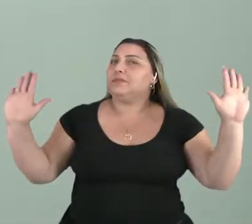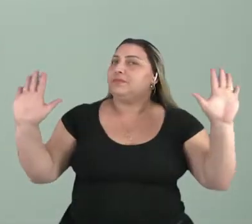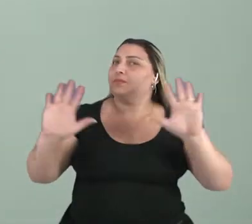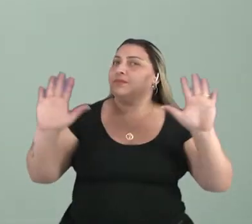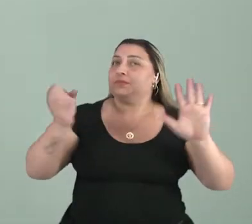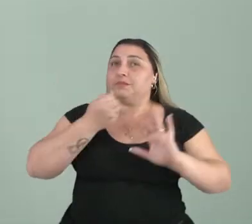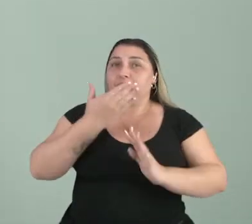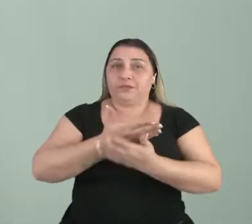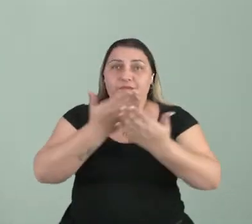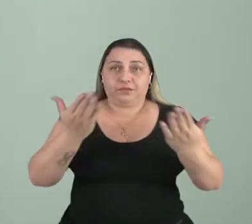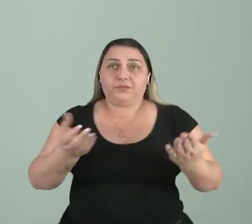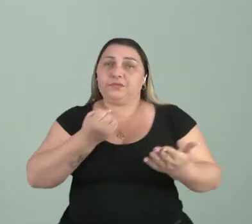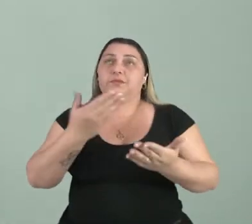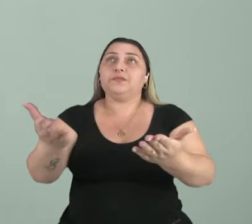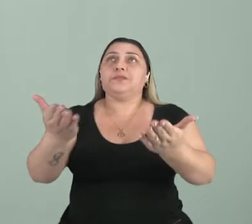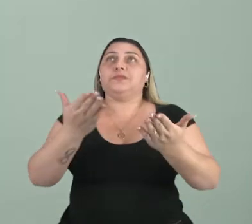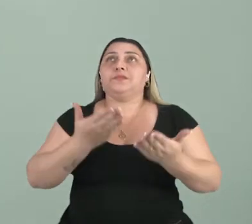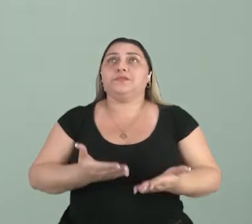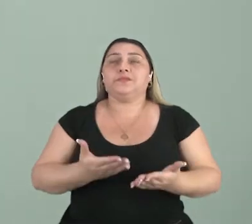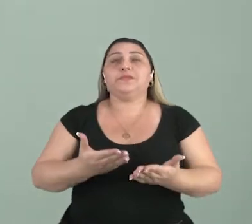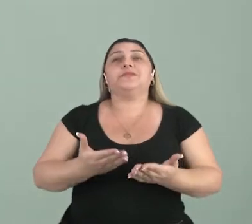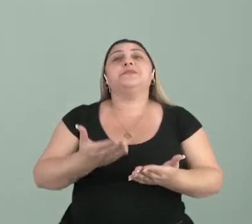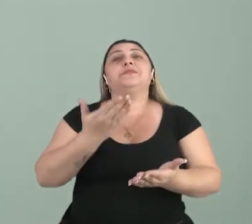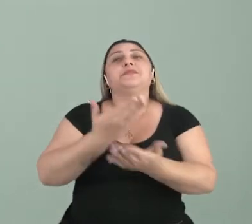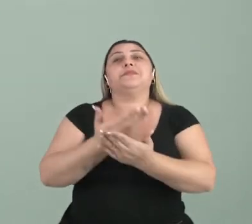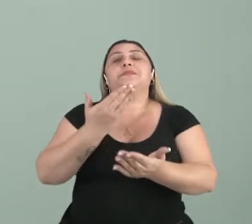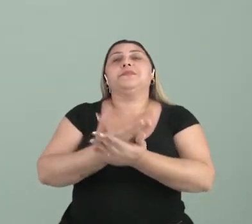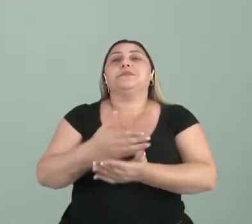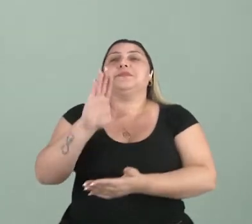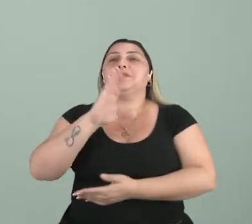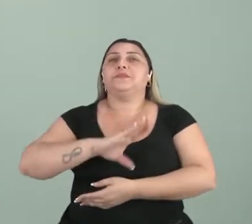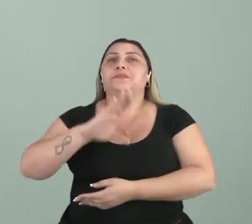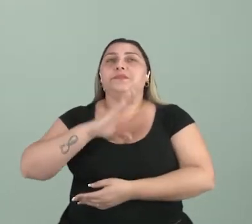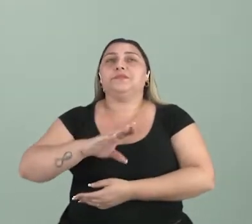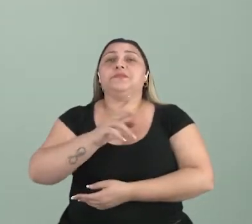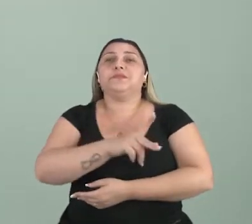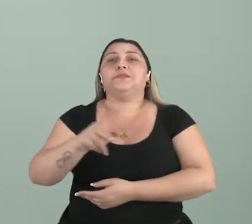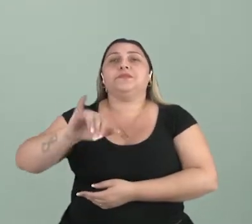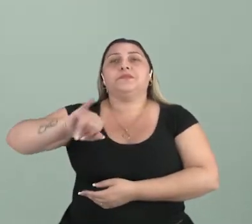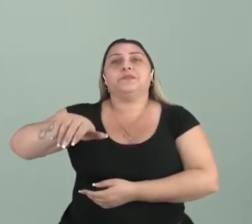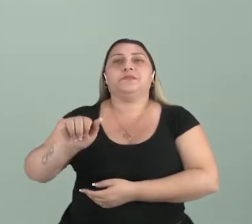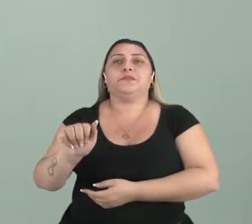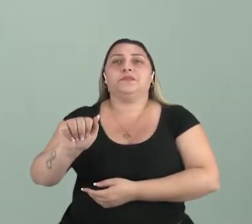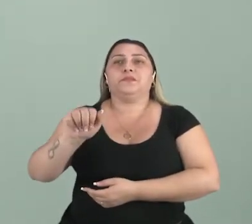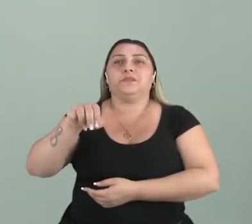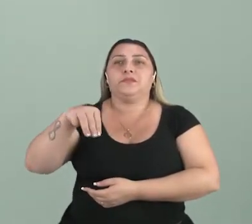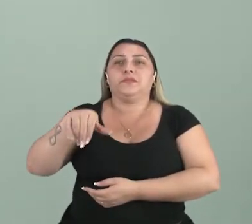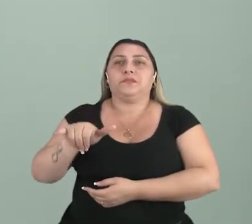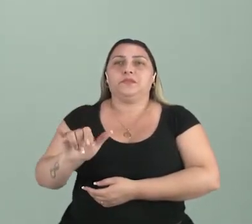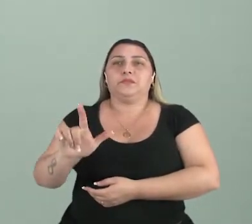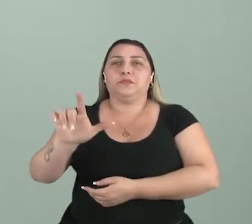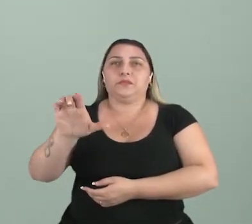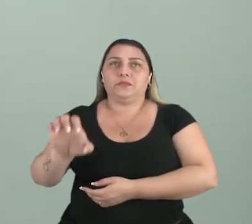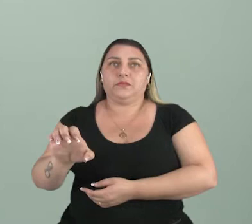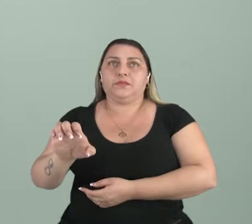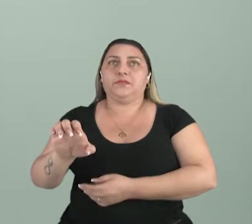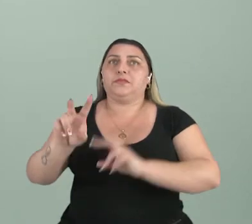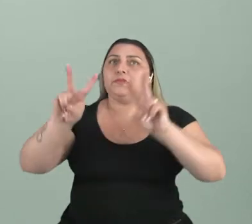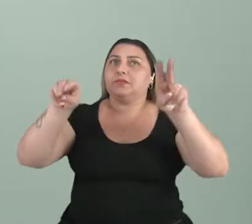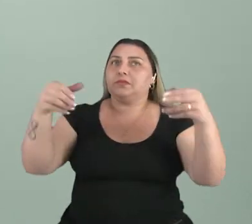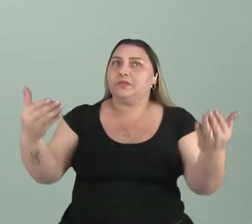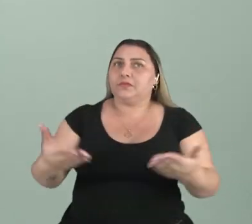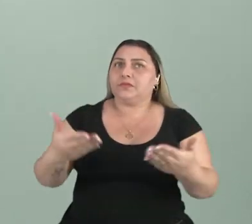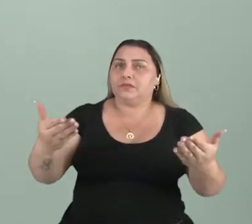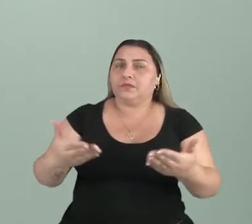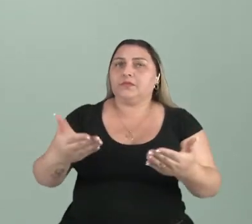Olá, galerinha, tudo bem? Sejam todos bem-vindos a mais uma aula de língua portuguesa. Eu sou a professora Jamile Fontinelli e o nosso assunto de